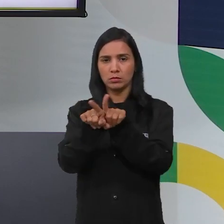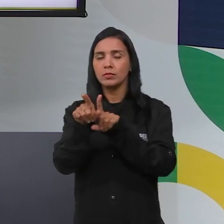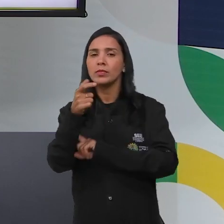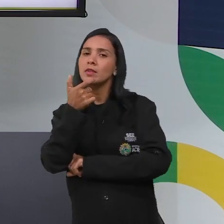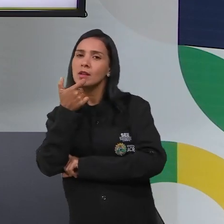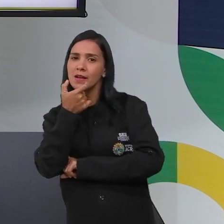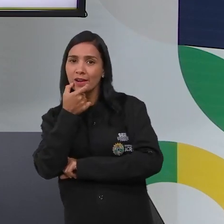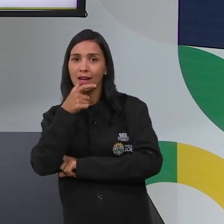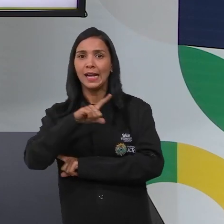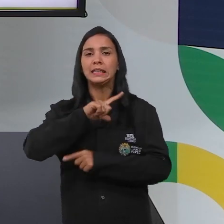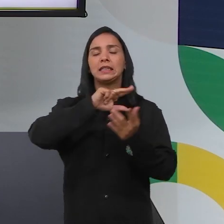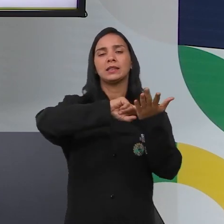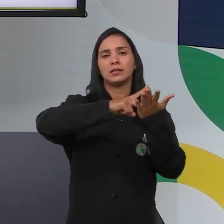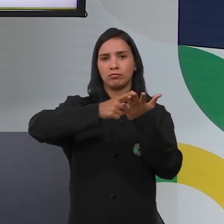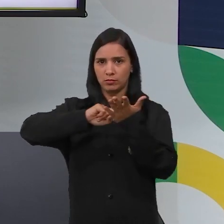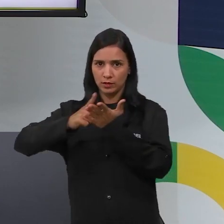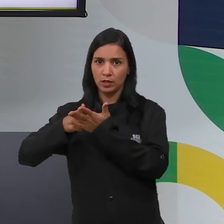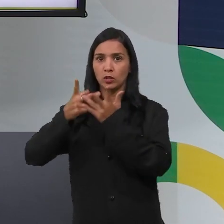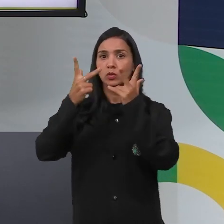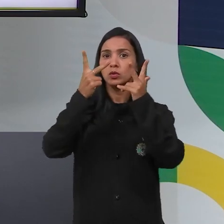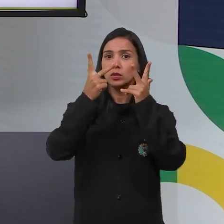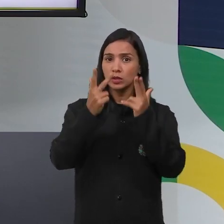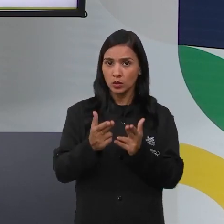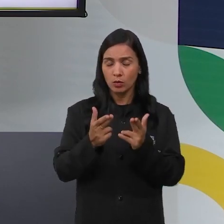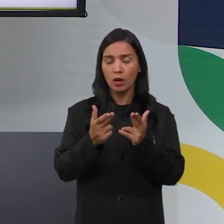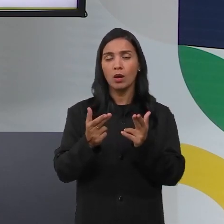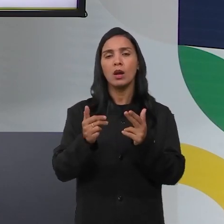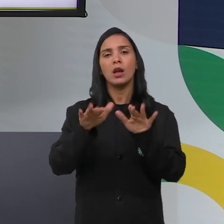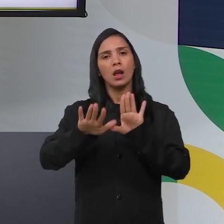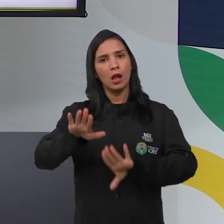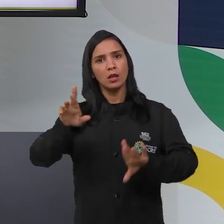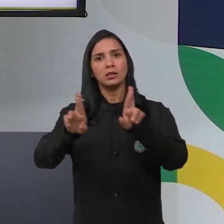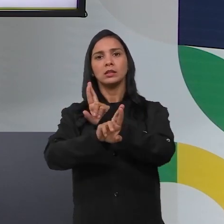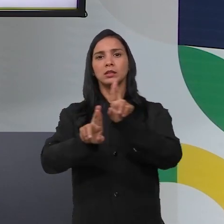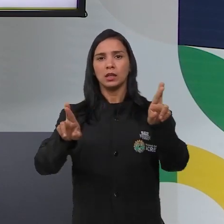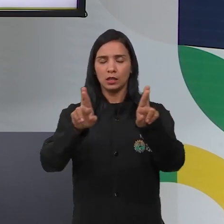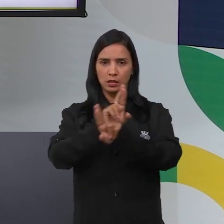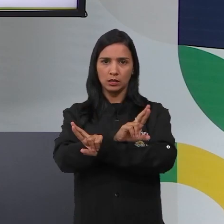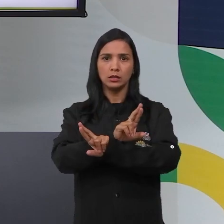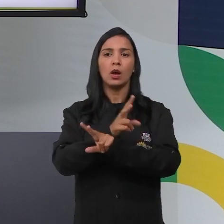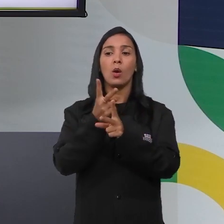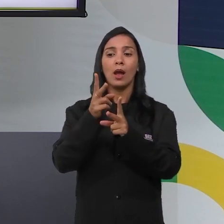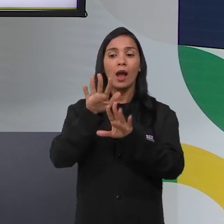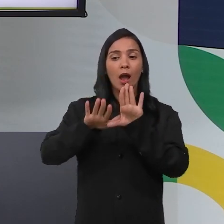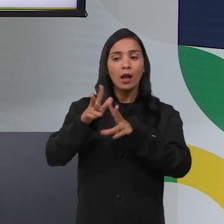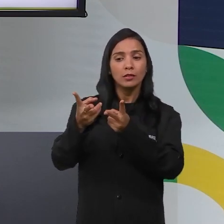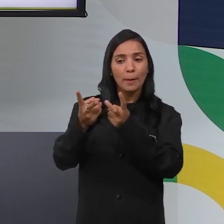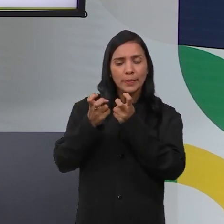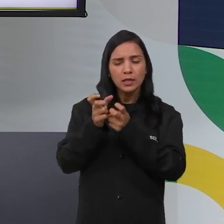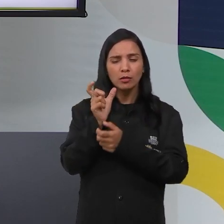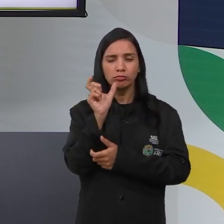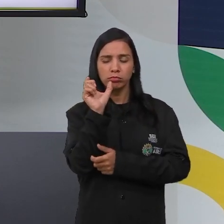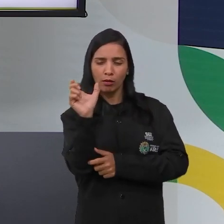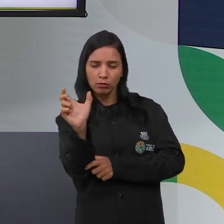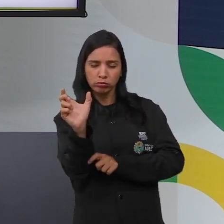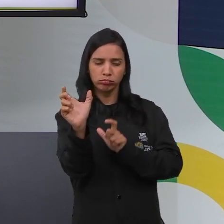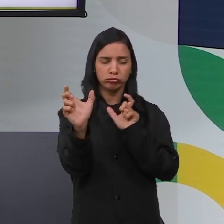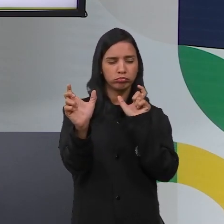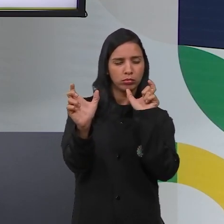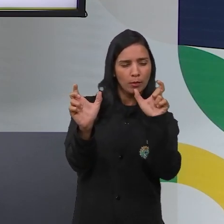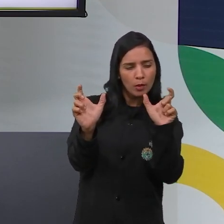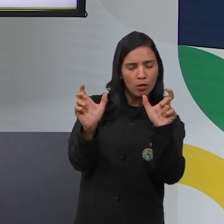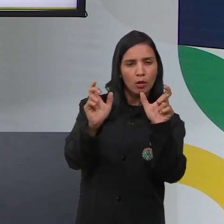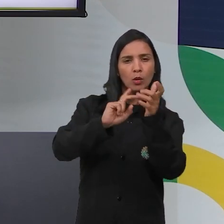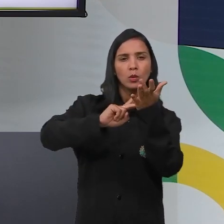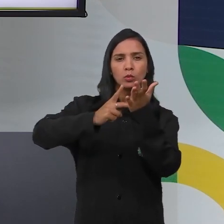existem traduções equivalentes e você pode ver que uma palavra aqui ou ali, elas vão ser traduzidas